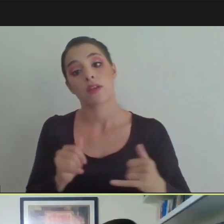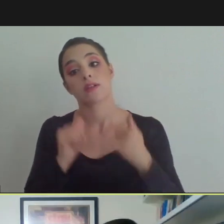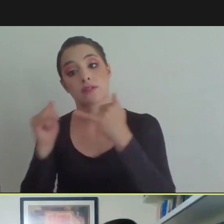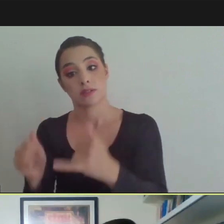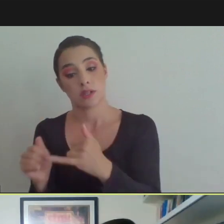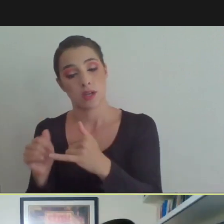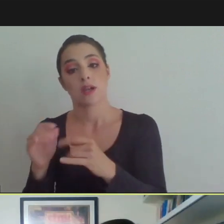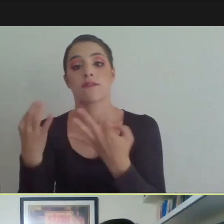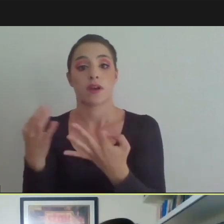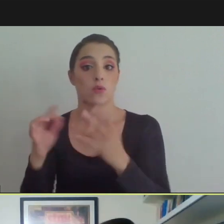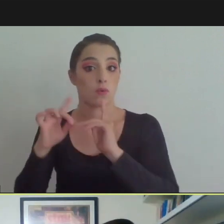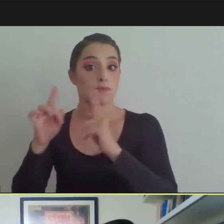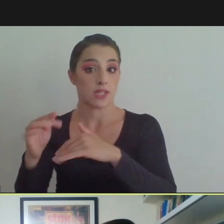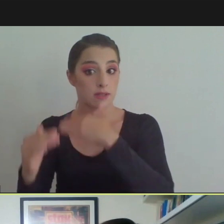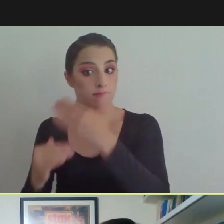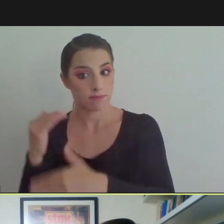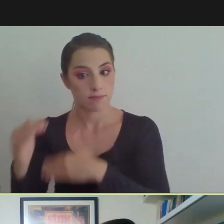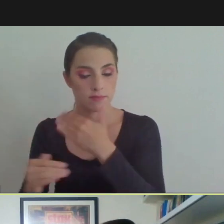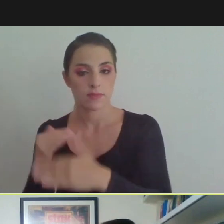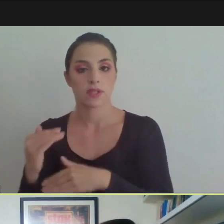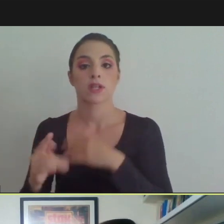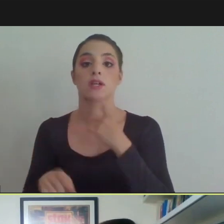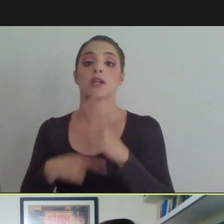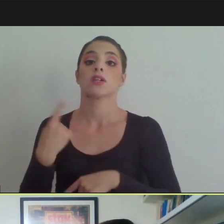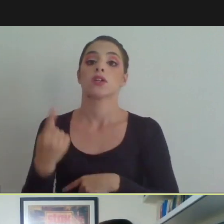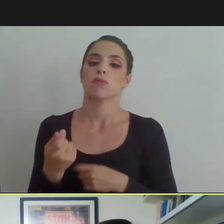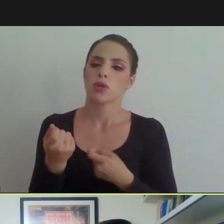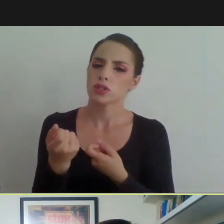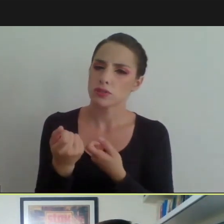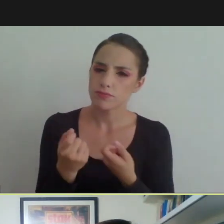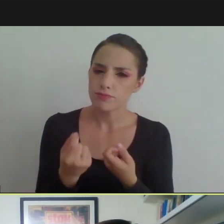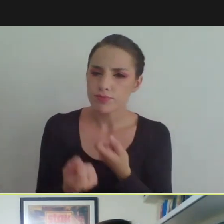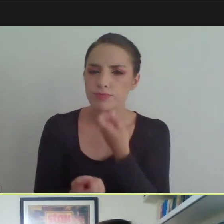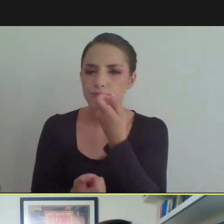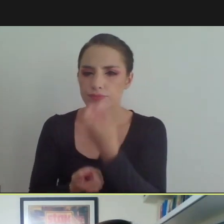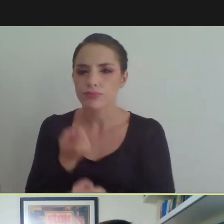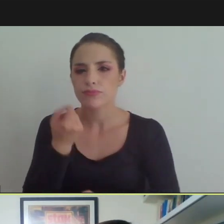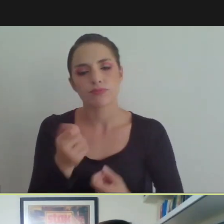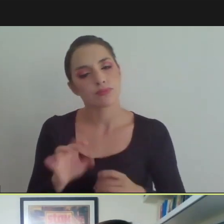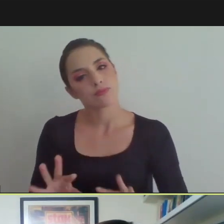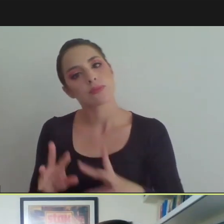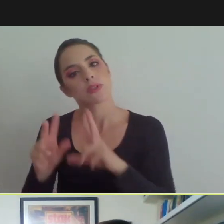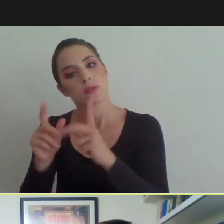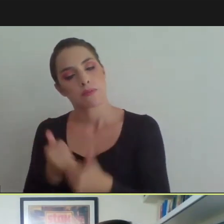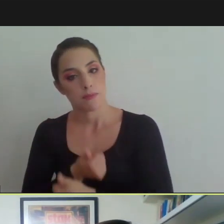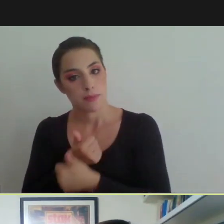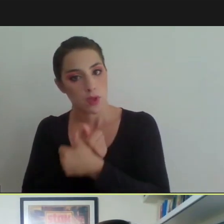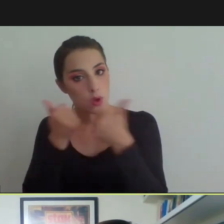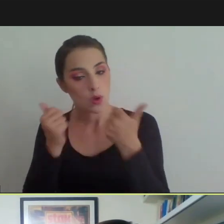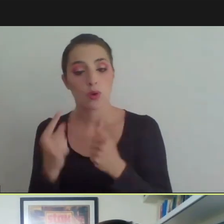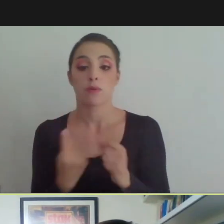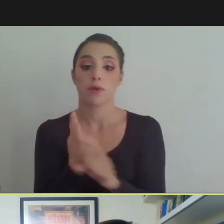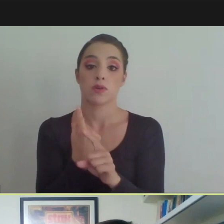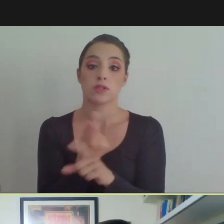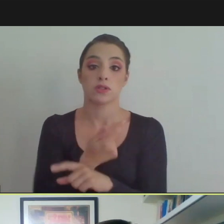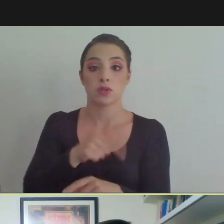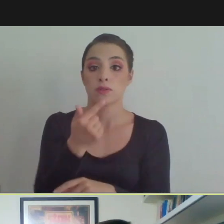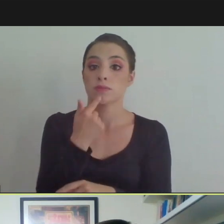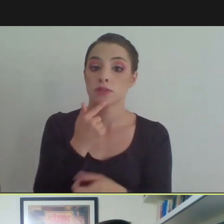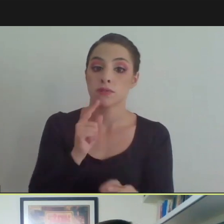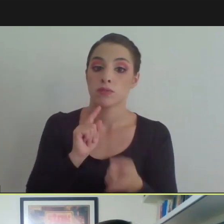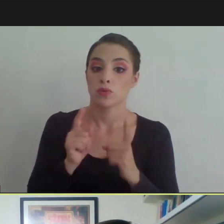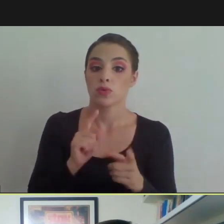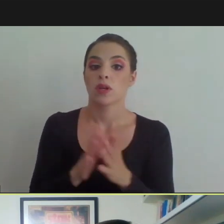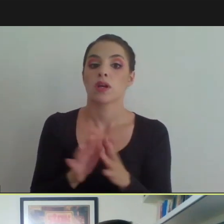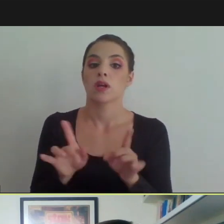para a implementação, e ir fazendo aperfeiçoamentos progressivos em protótipos. Uma coisa que a gente percebeu é que existe uma dificuldade muito grande